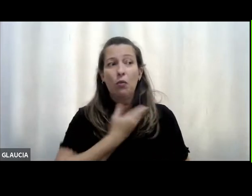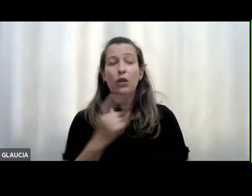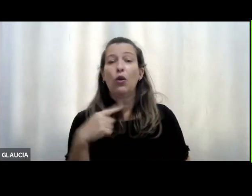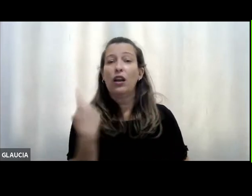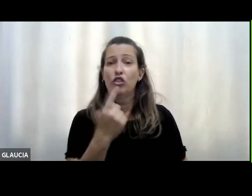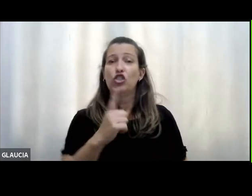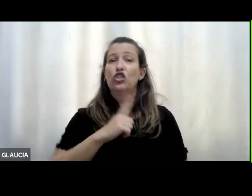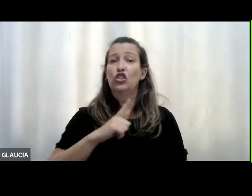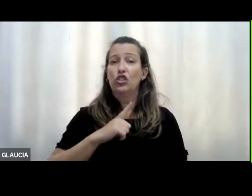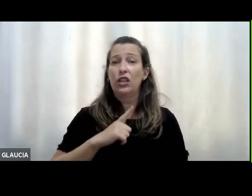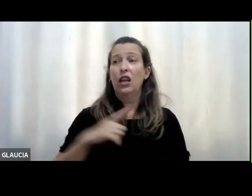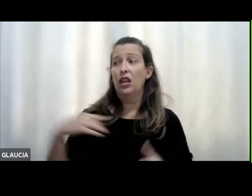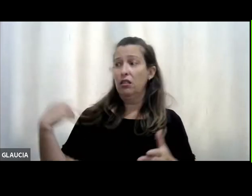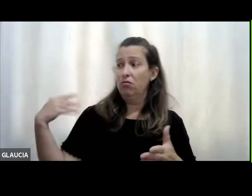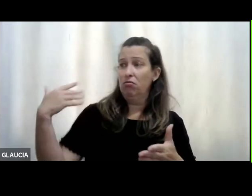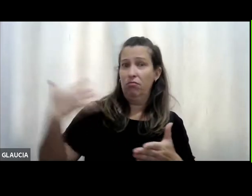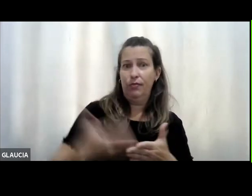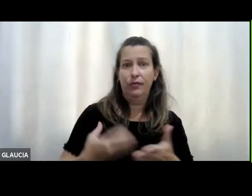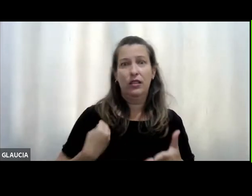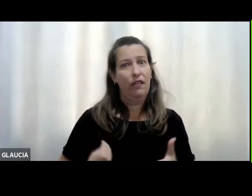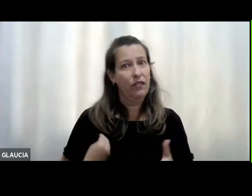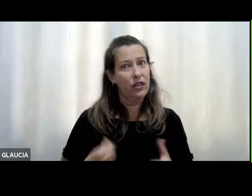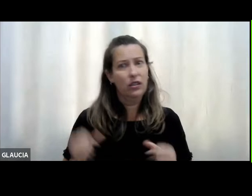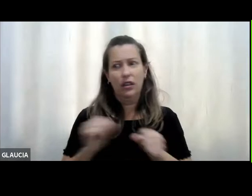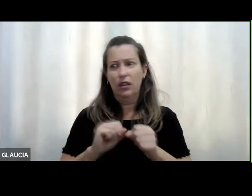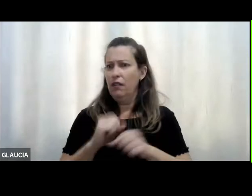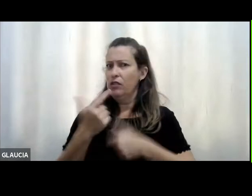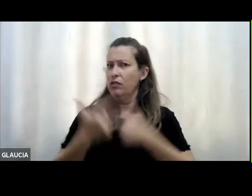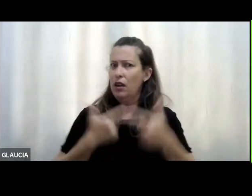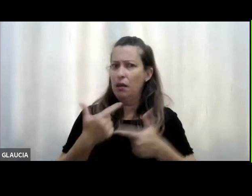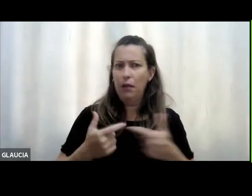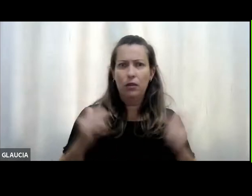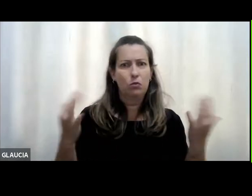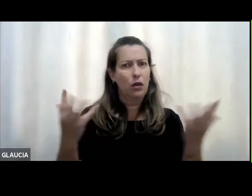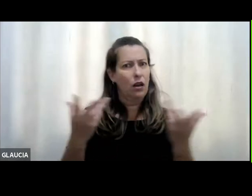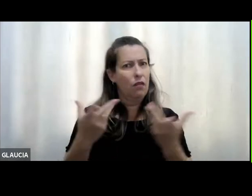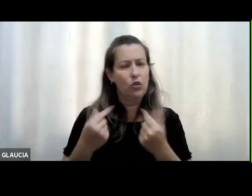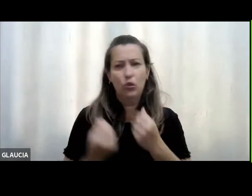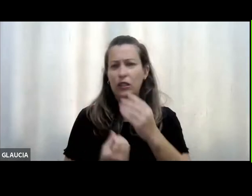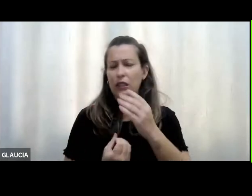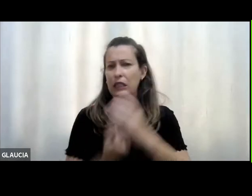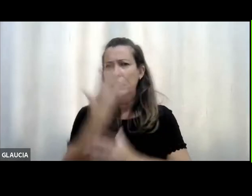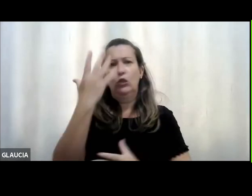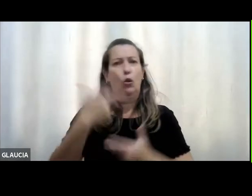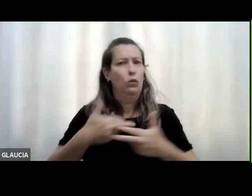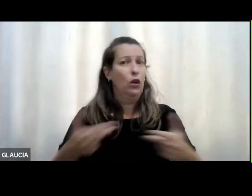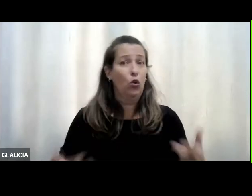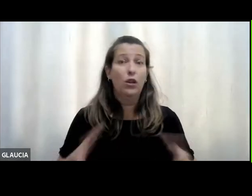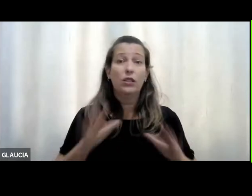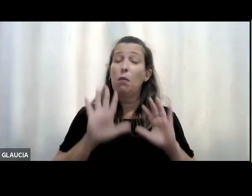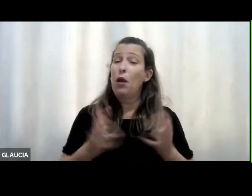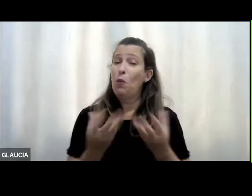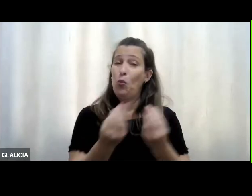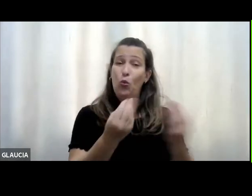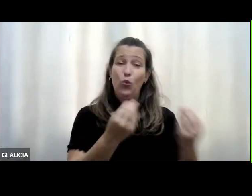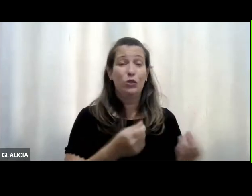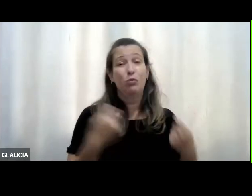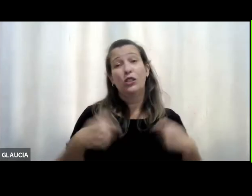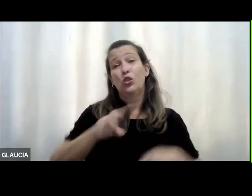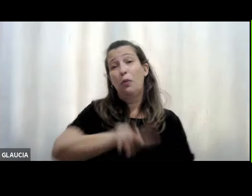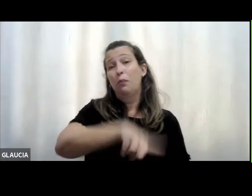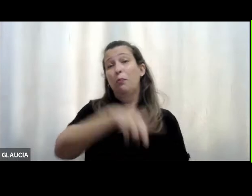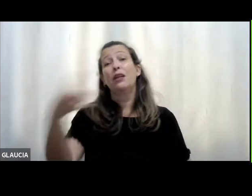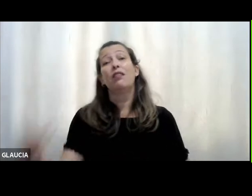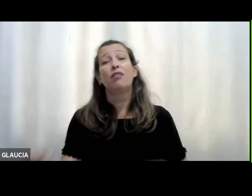que faziam bem feito processos e criações e quantos deles não tiveram que migrar para os espaços privados, os espaços